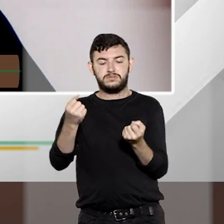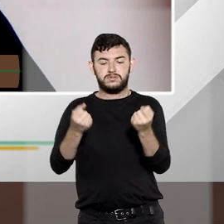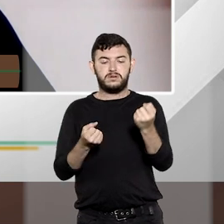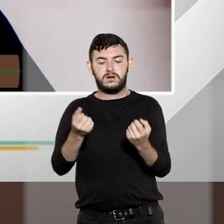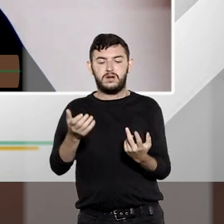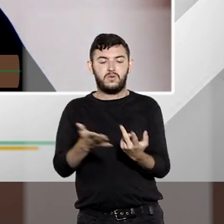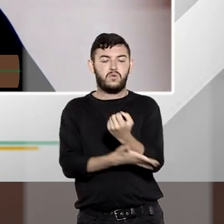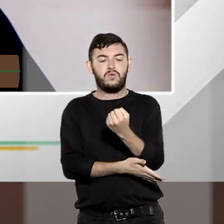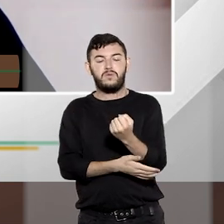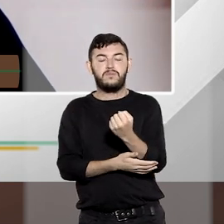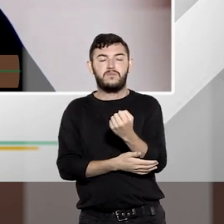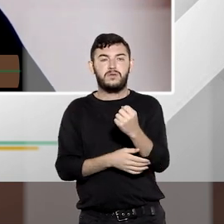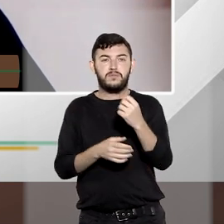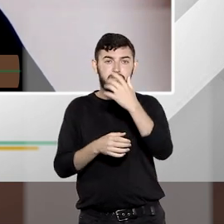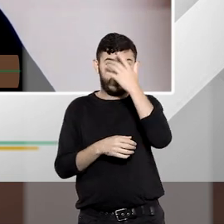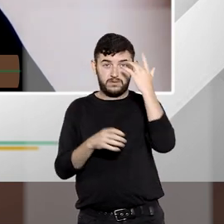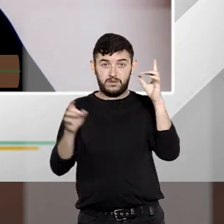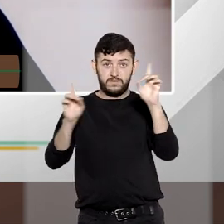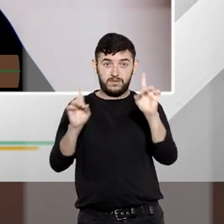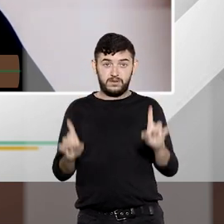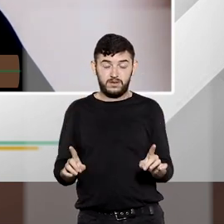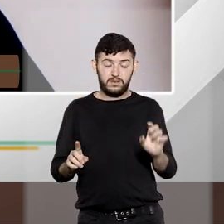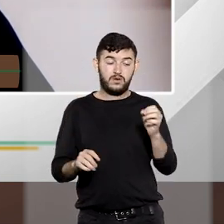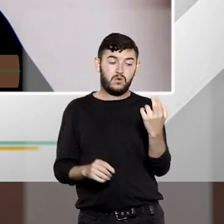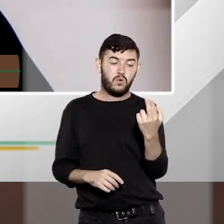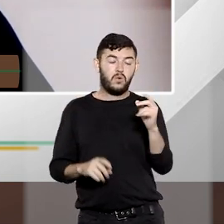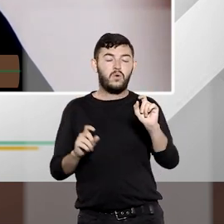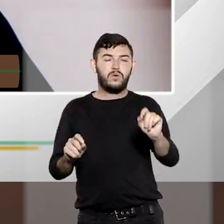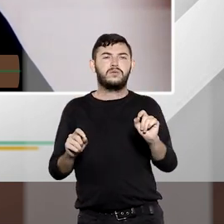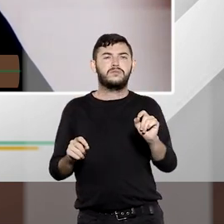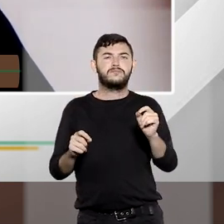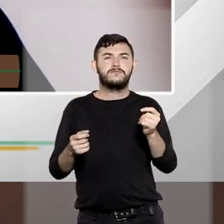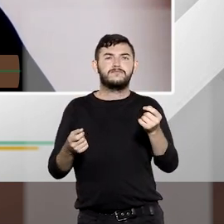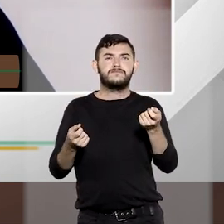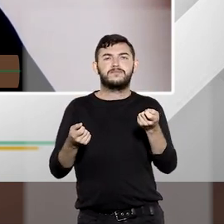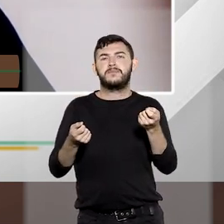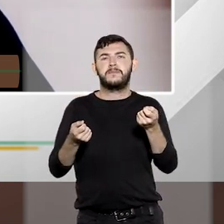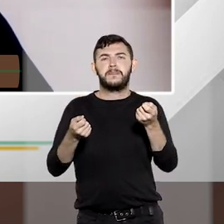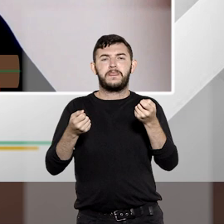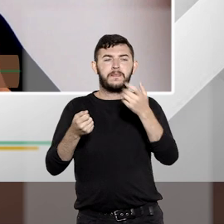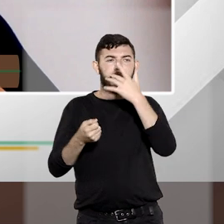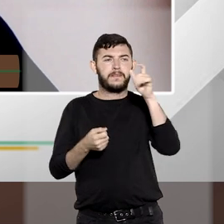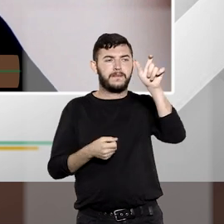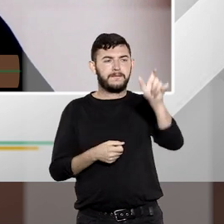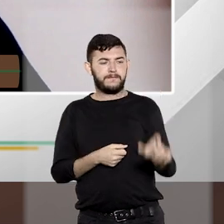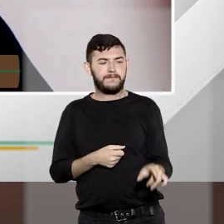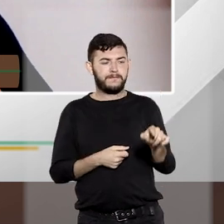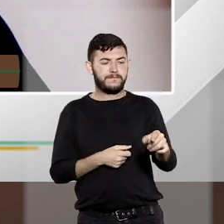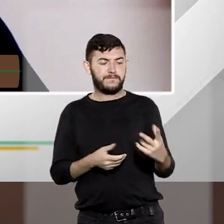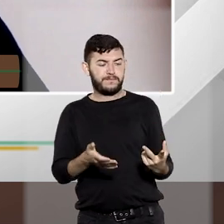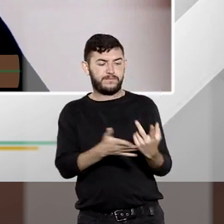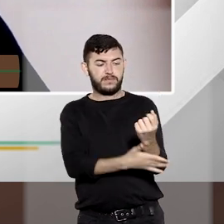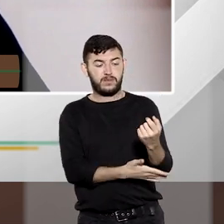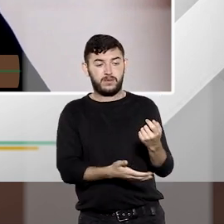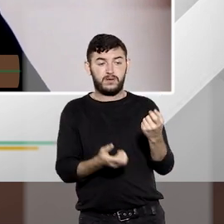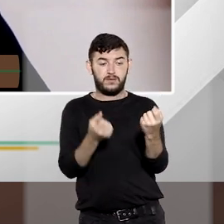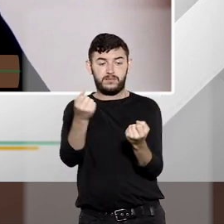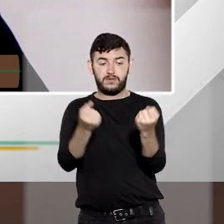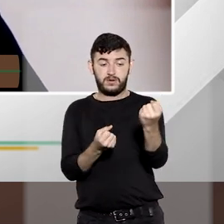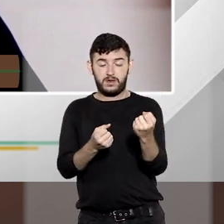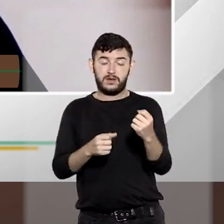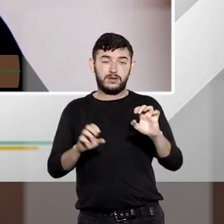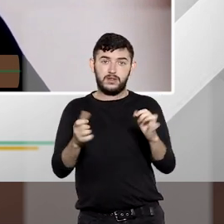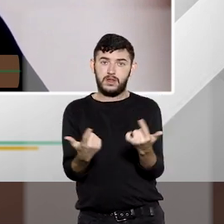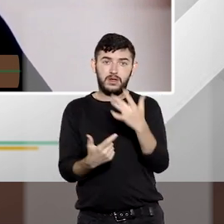pessoa com deficiência, ou até por se tratar de uma pessoa que vai, assim, quem adquire o veículo é a pessoa